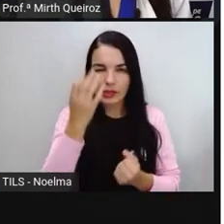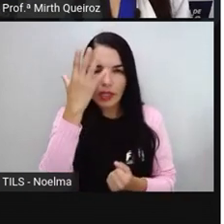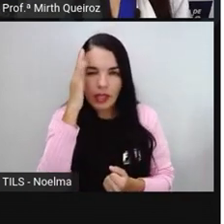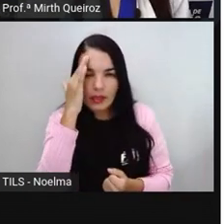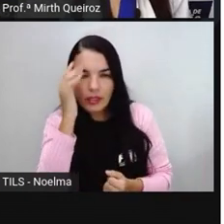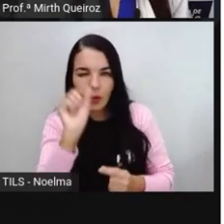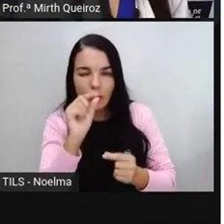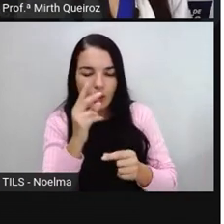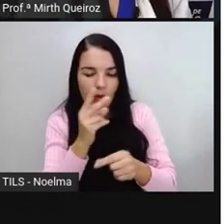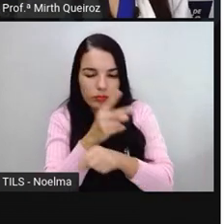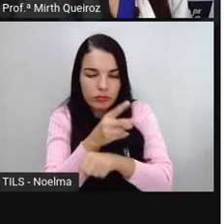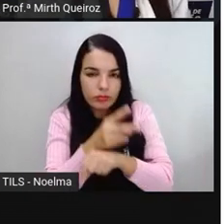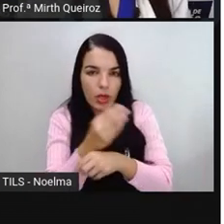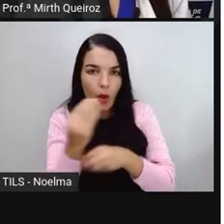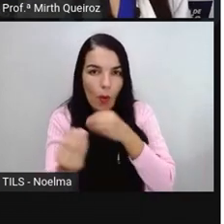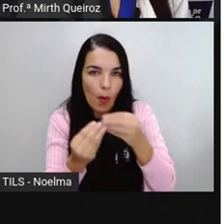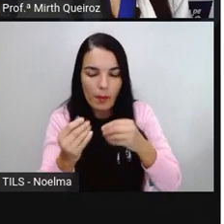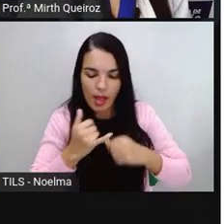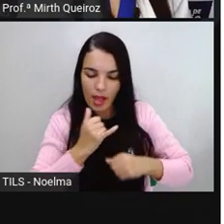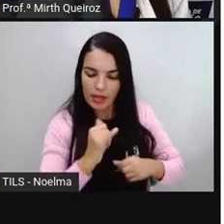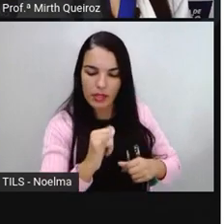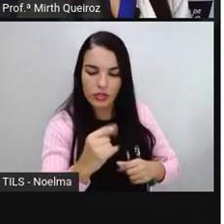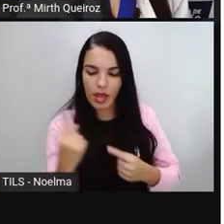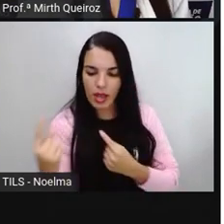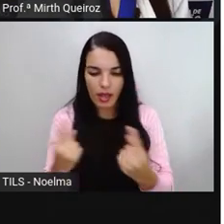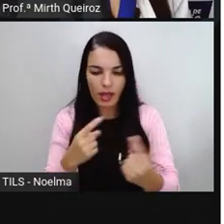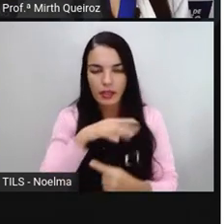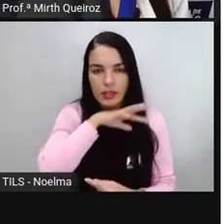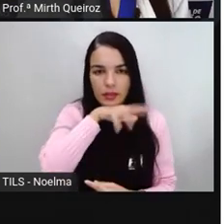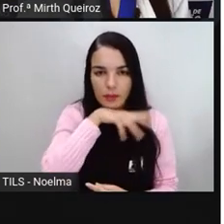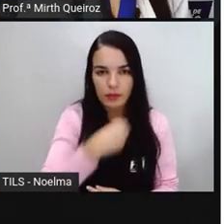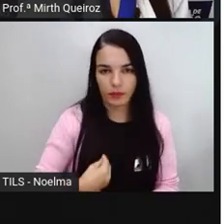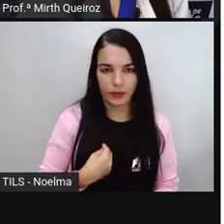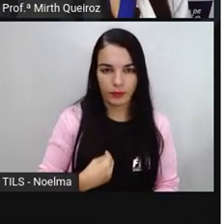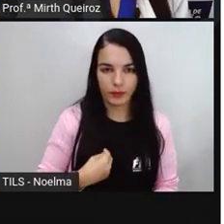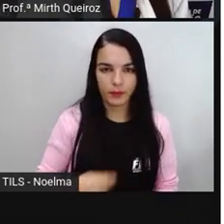como é que acontece esse fluxo de energia.